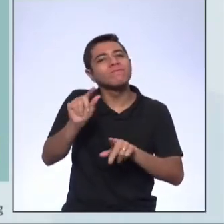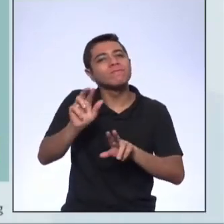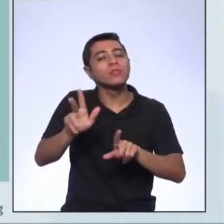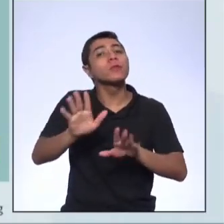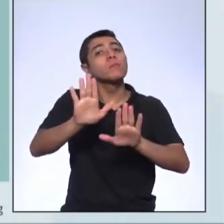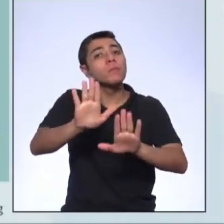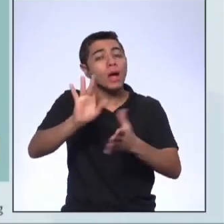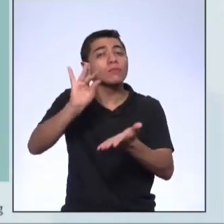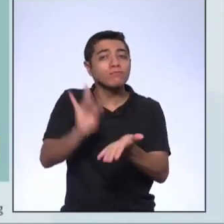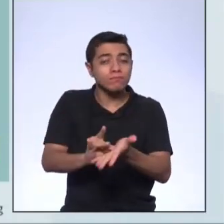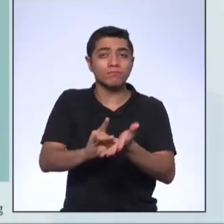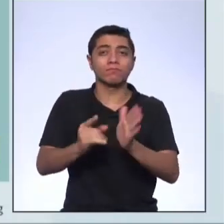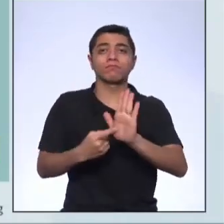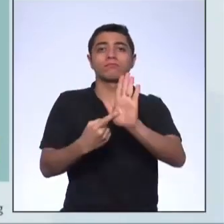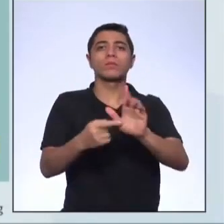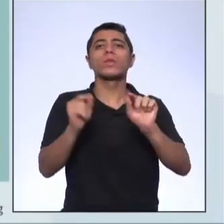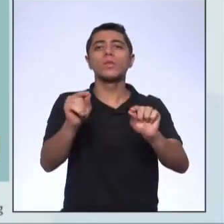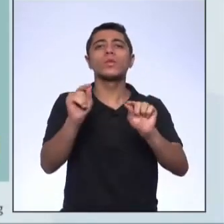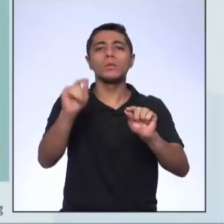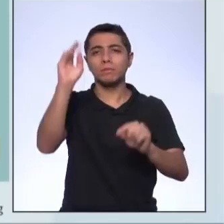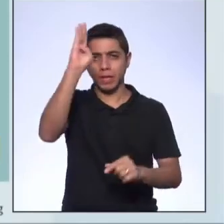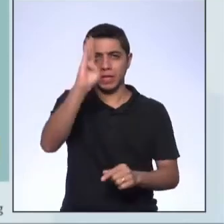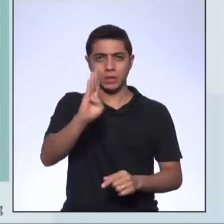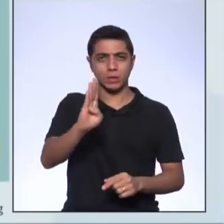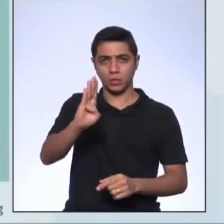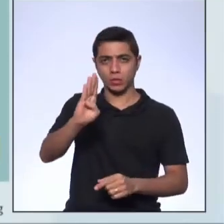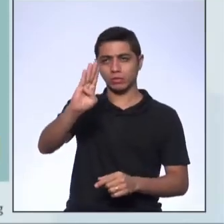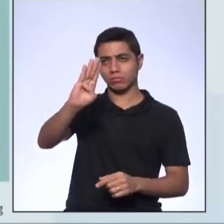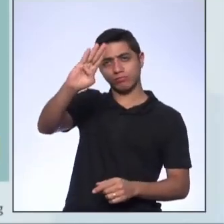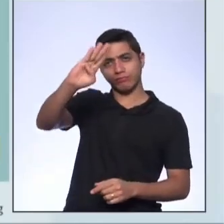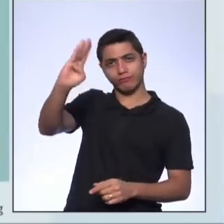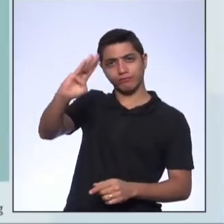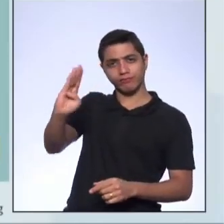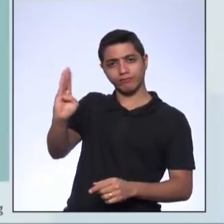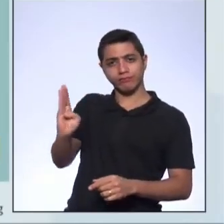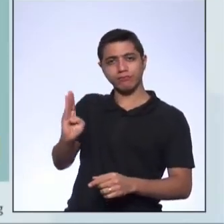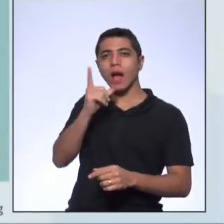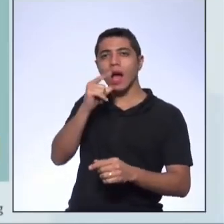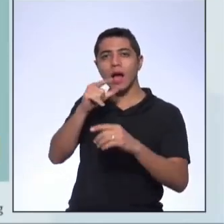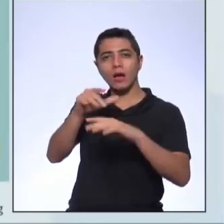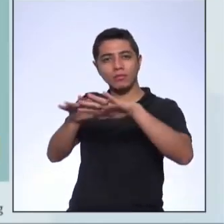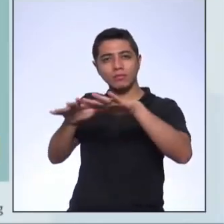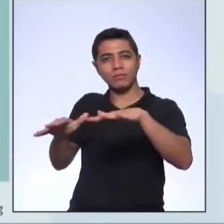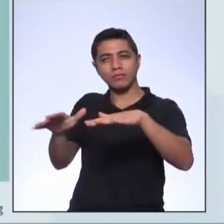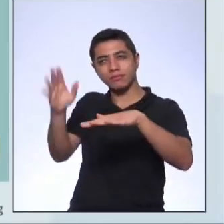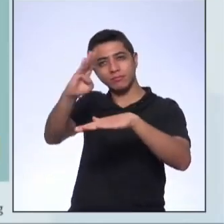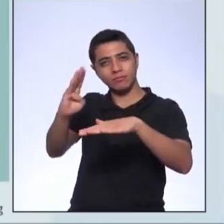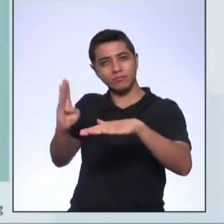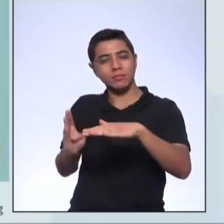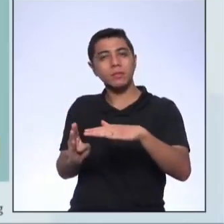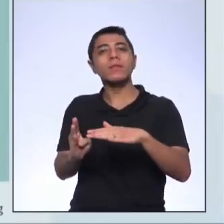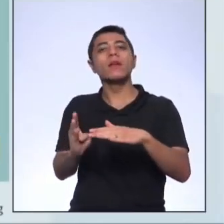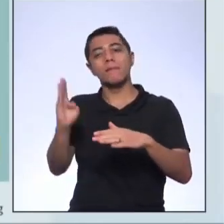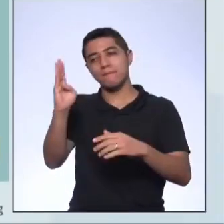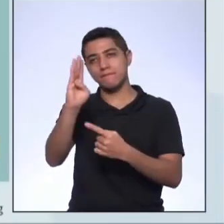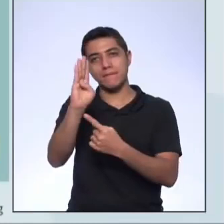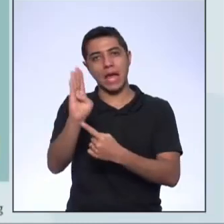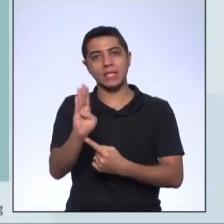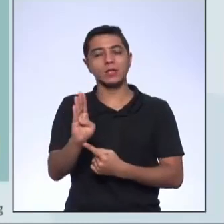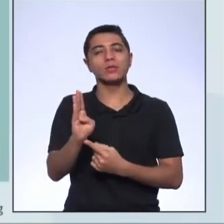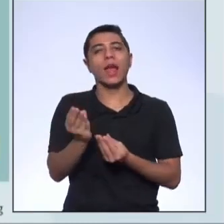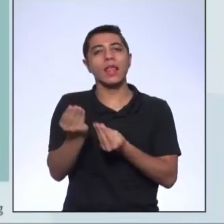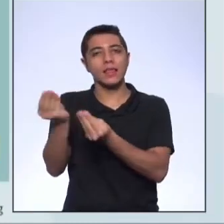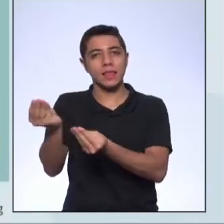costa brasileira, né, ficou sendo de Portugal, e o restante da América ficou sendo da